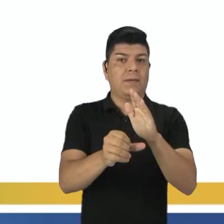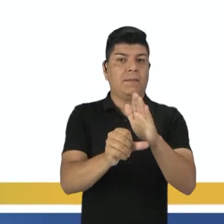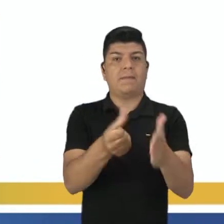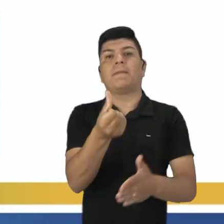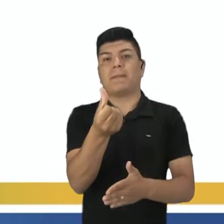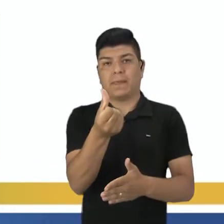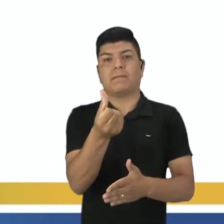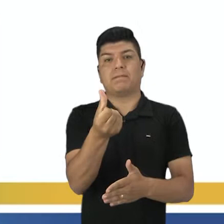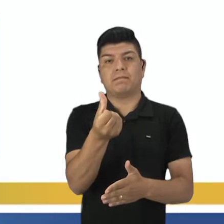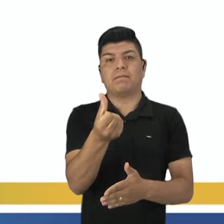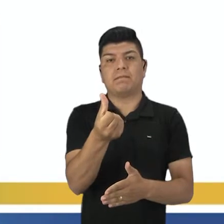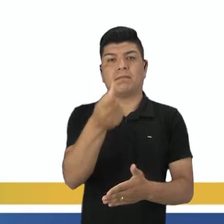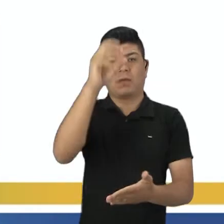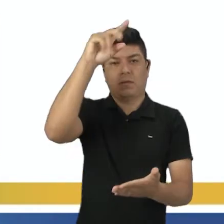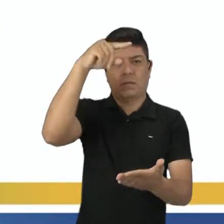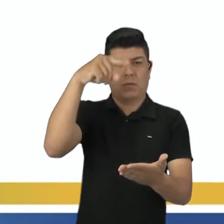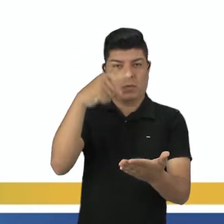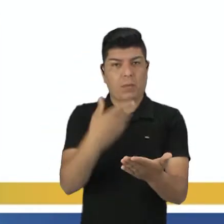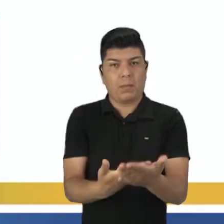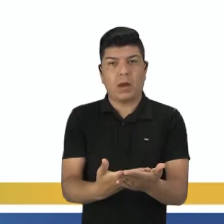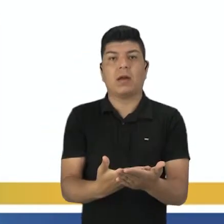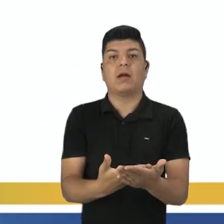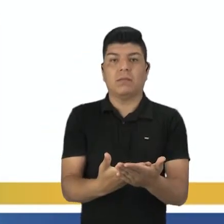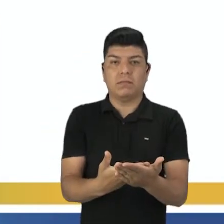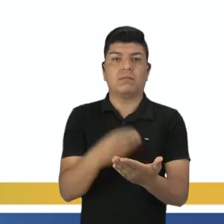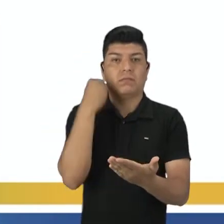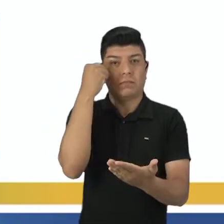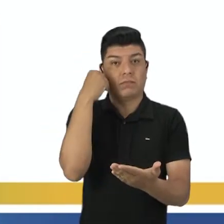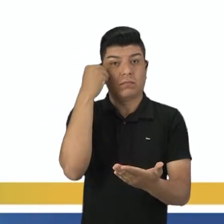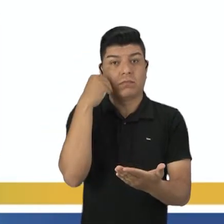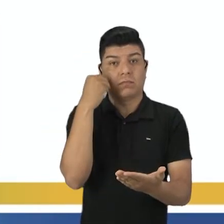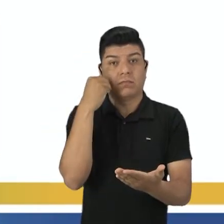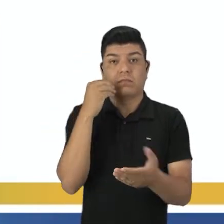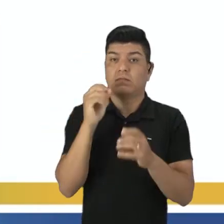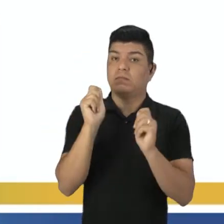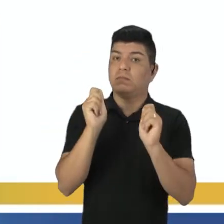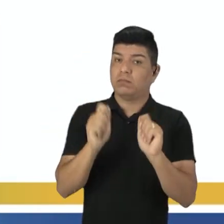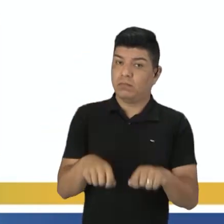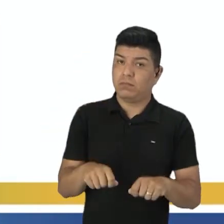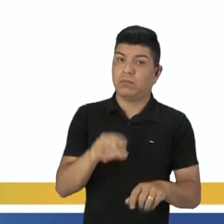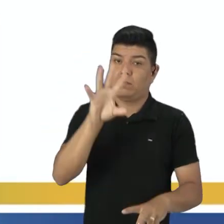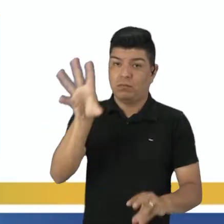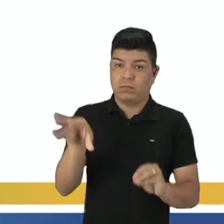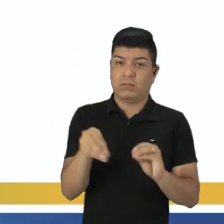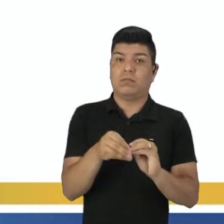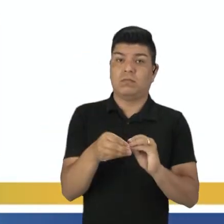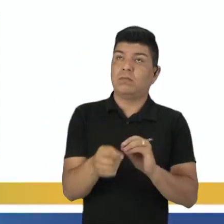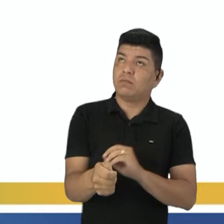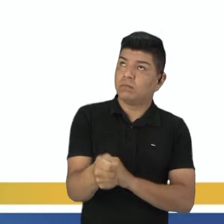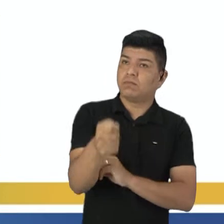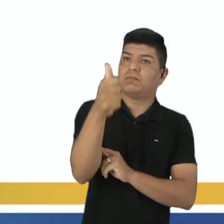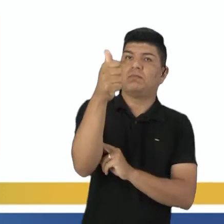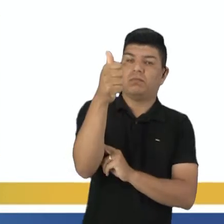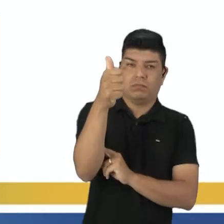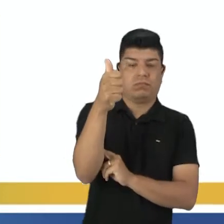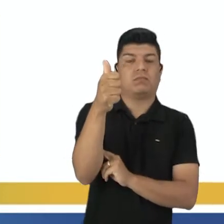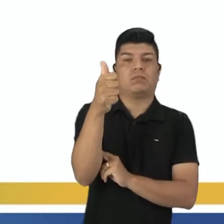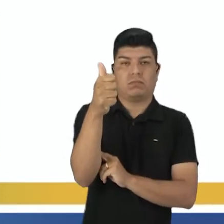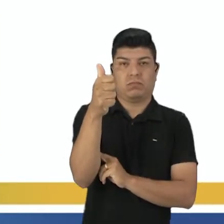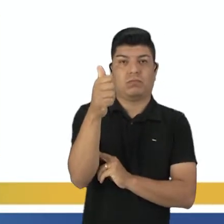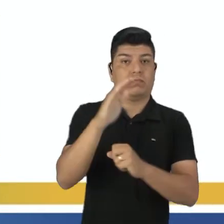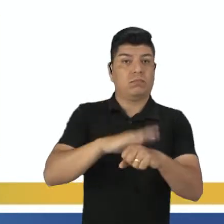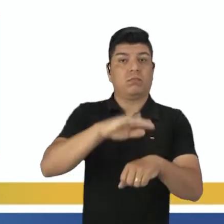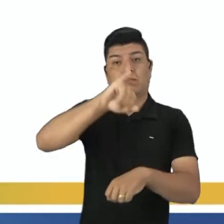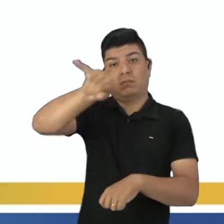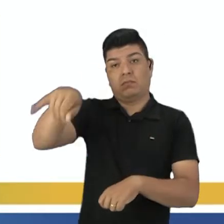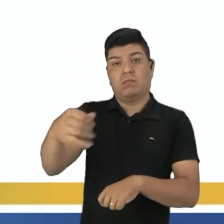das 10 vezes, certo? Então, por esse primeiro experimento, será que a gente pode concluir que no lançamento de uma moeda há mais chances